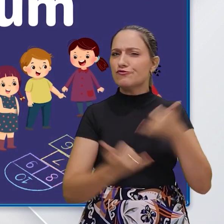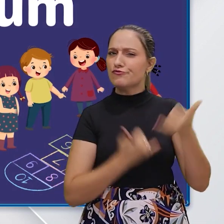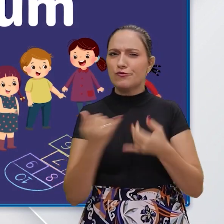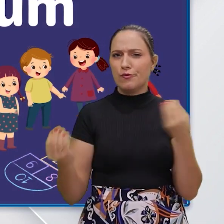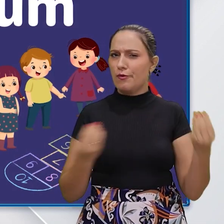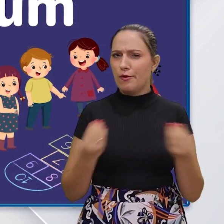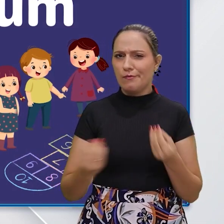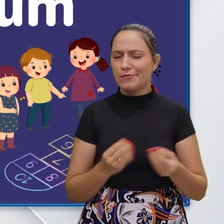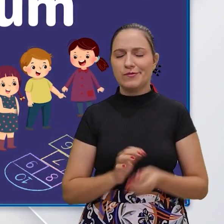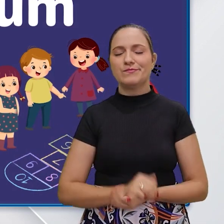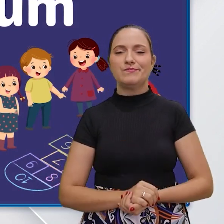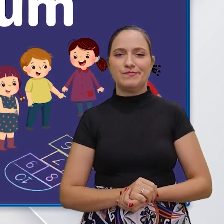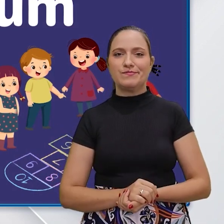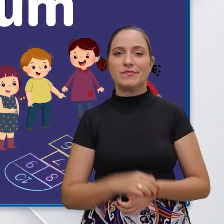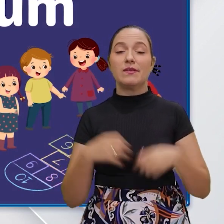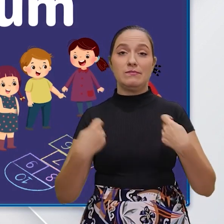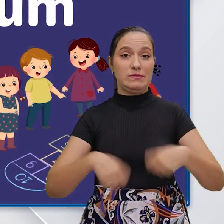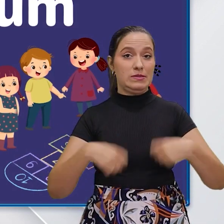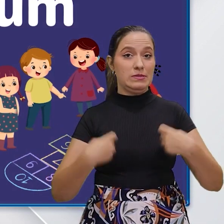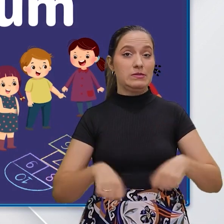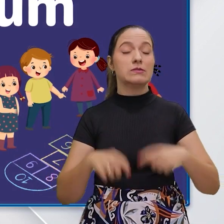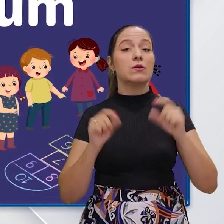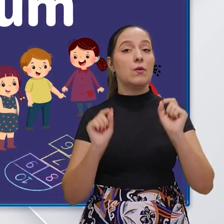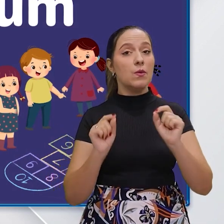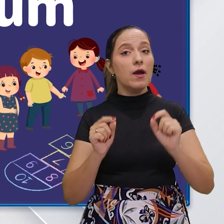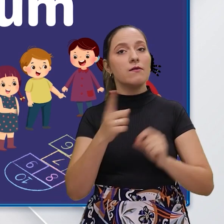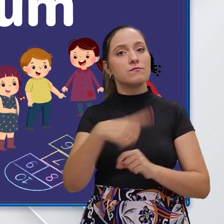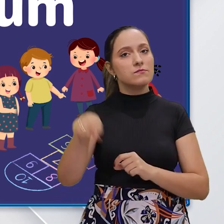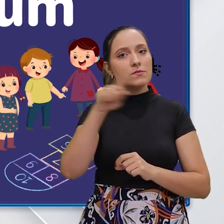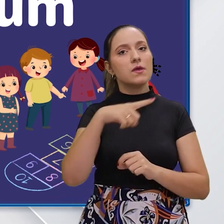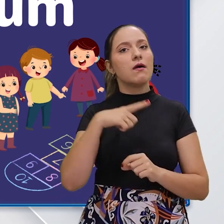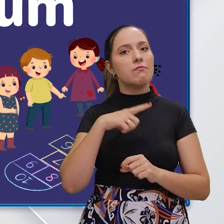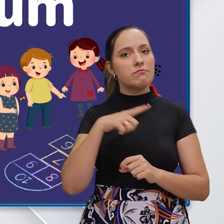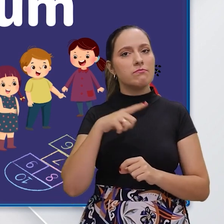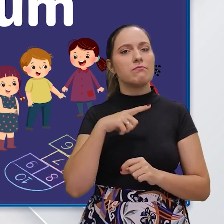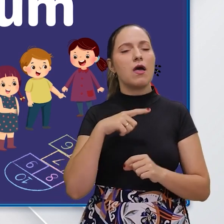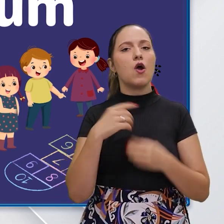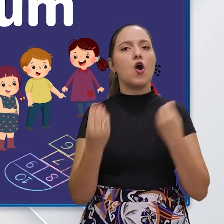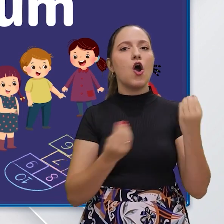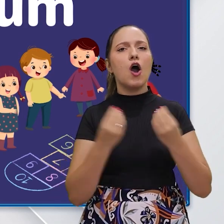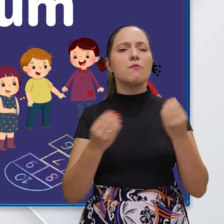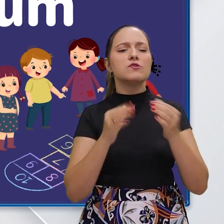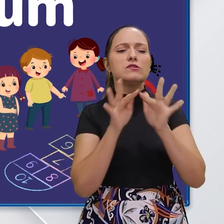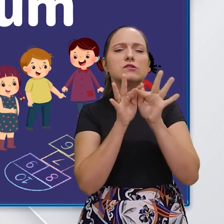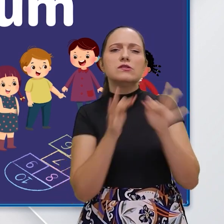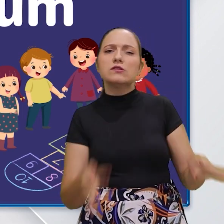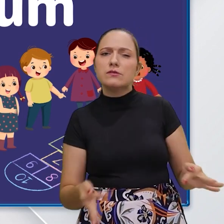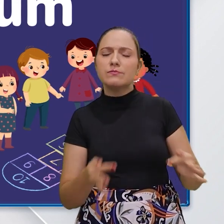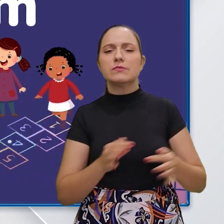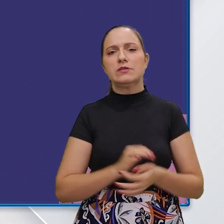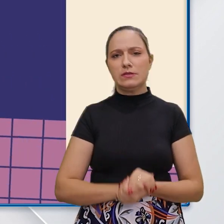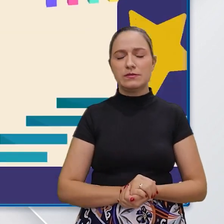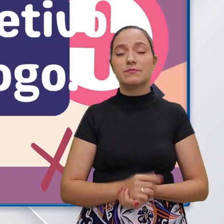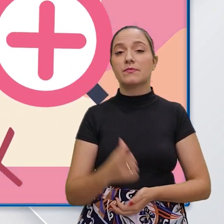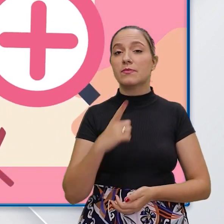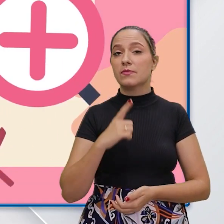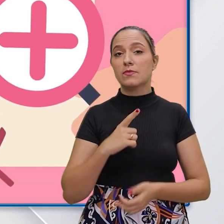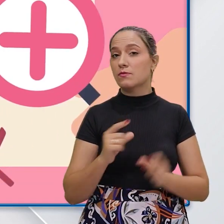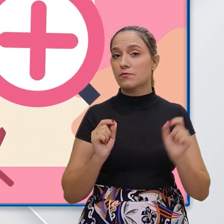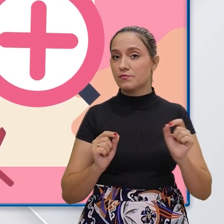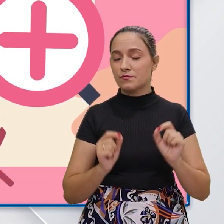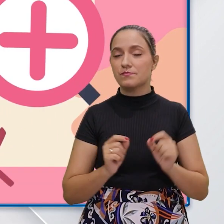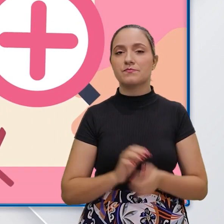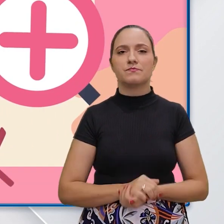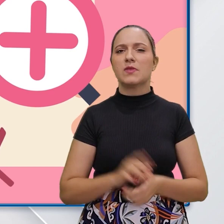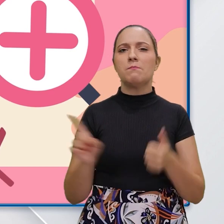jogo? Para escrevê-las, você pode seguir um formato simples,